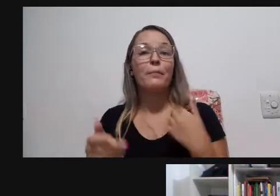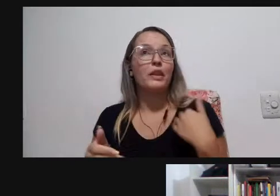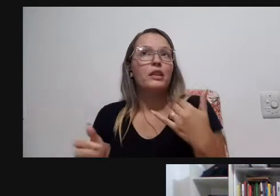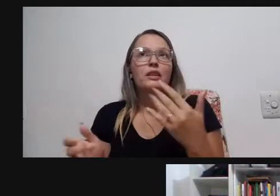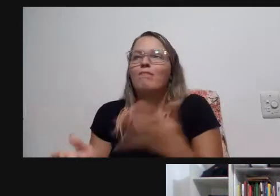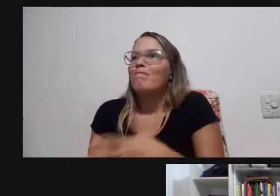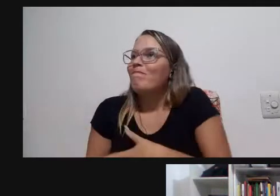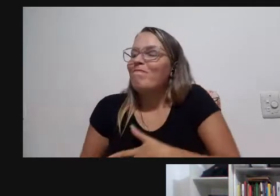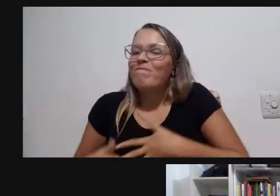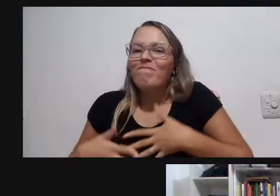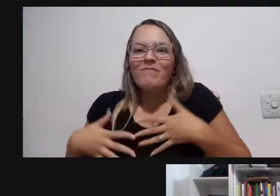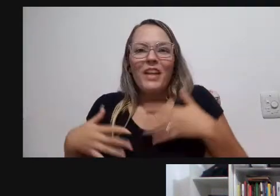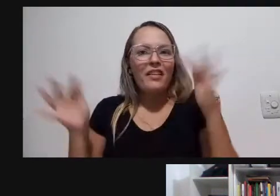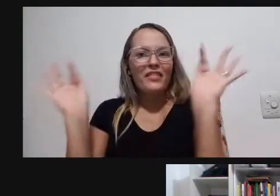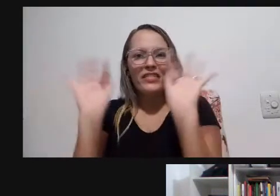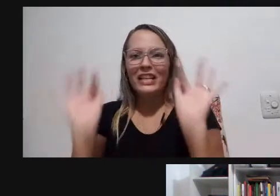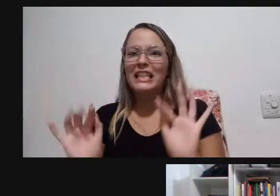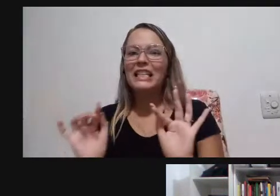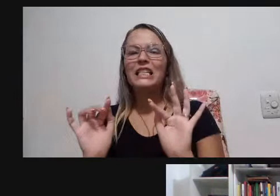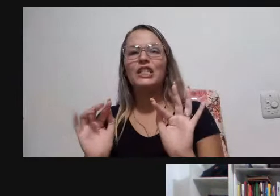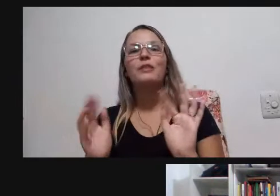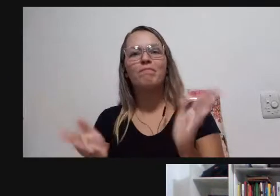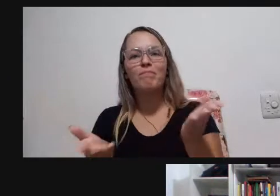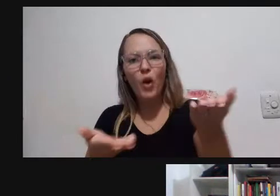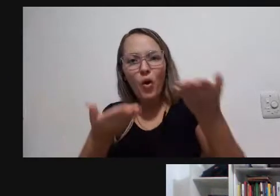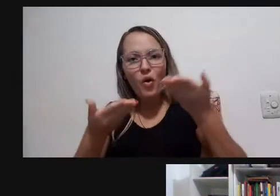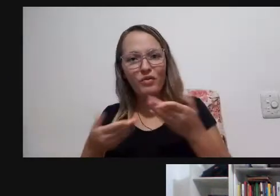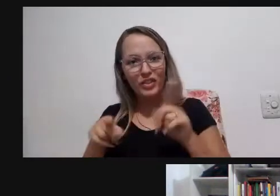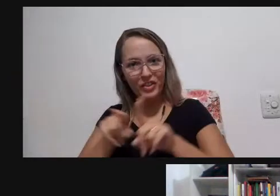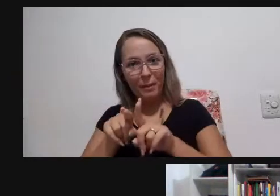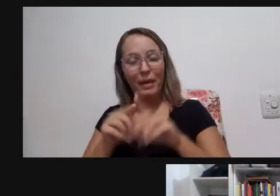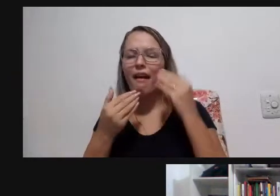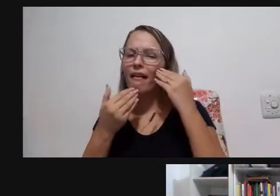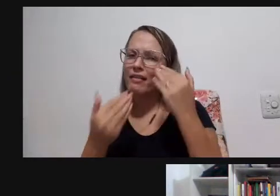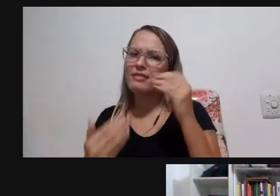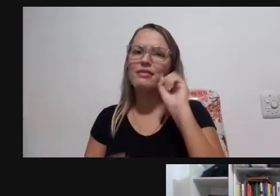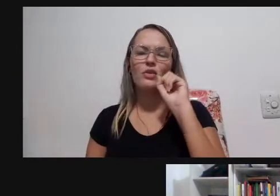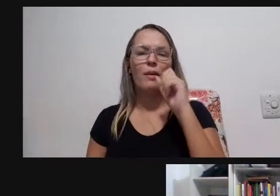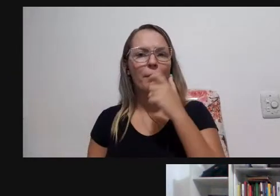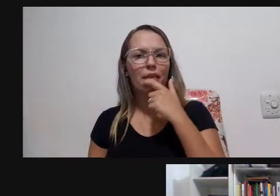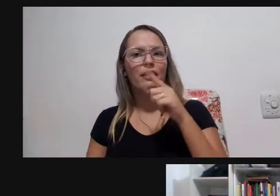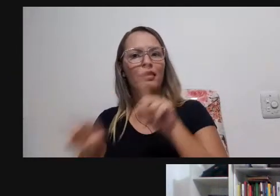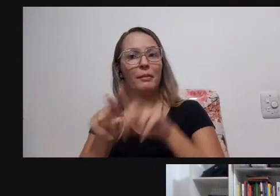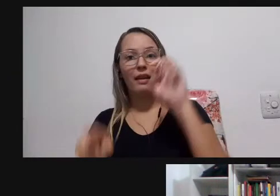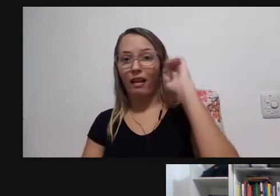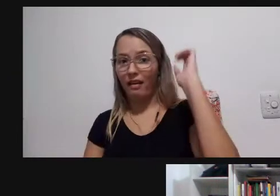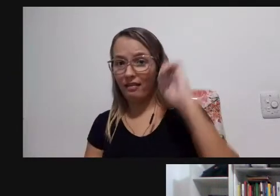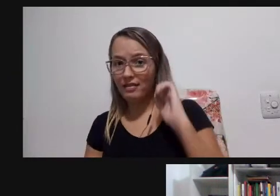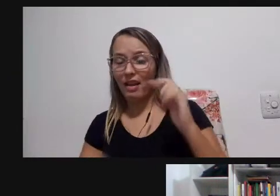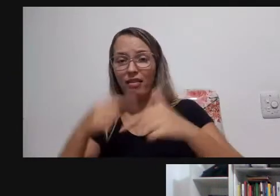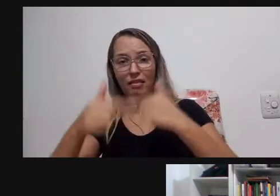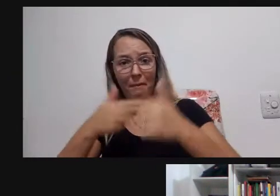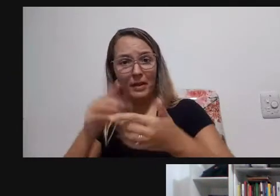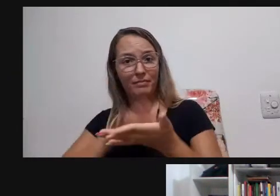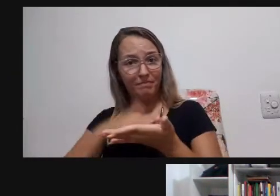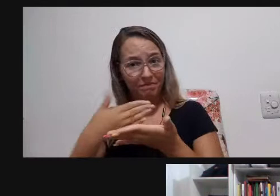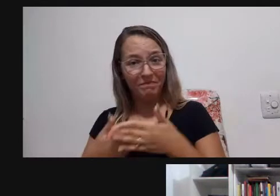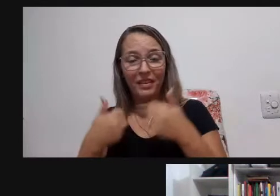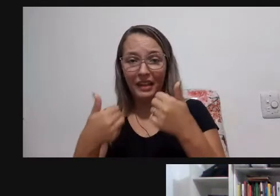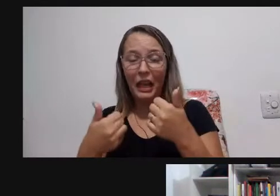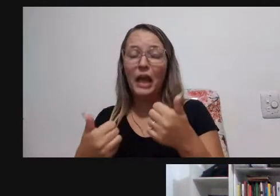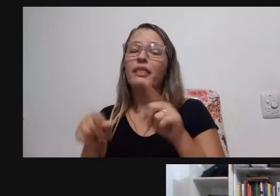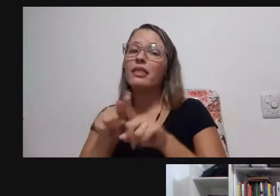convite. Quero já agradecer de antemão a Sulamita e Elisângela, né, por esse trabalho tão importante, e agradecer a todo mundo que está aqui. Eu não